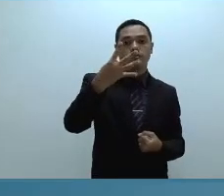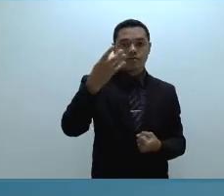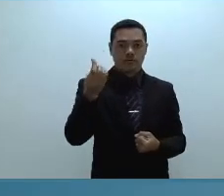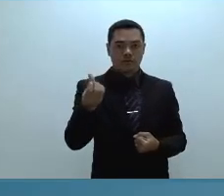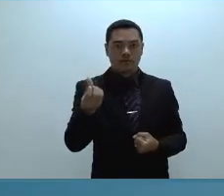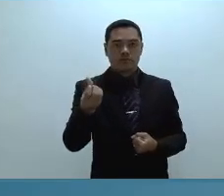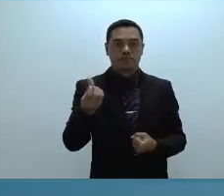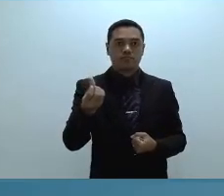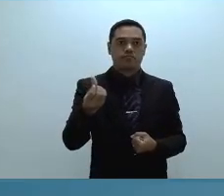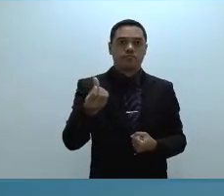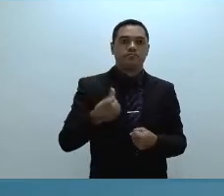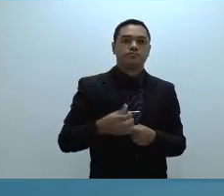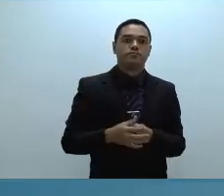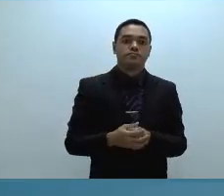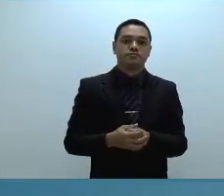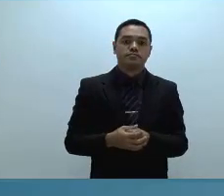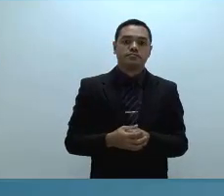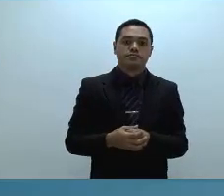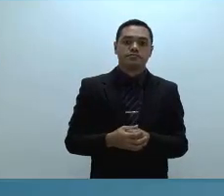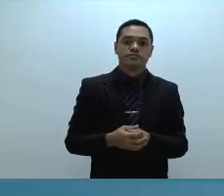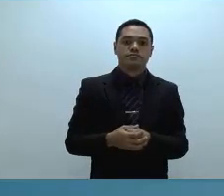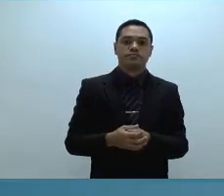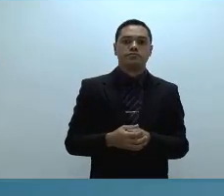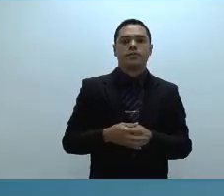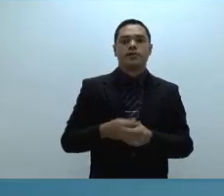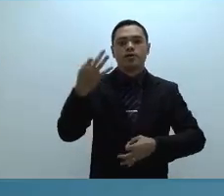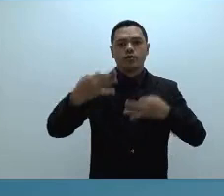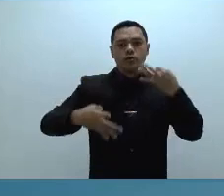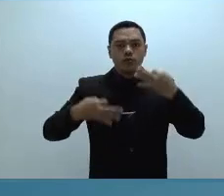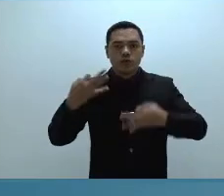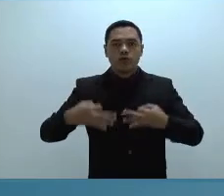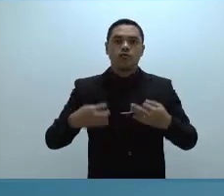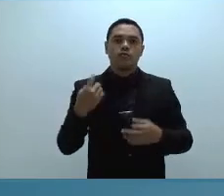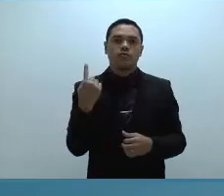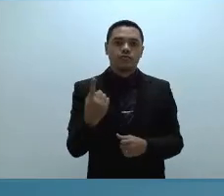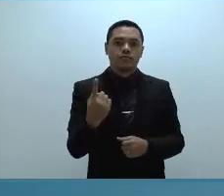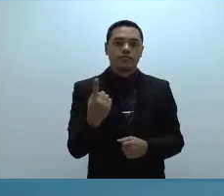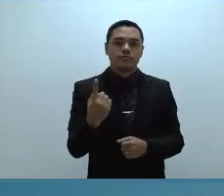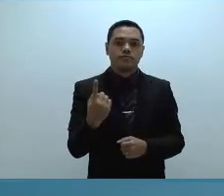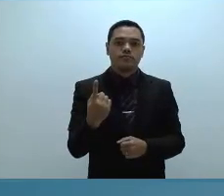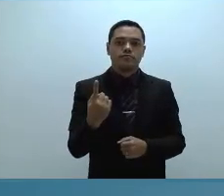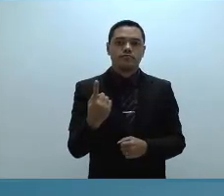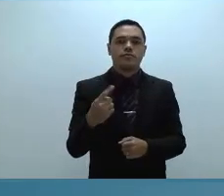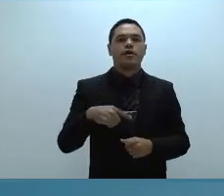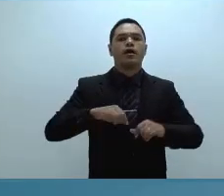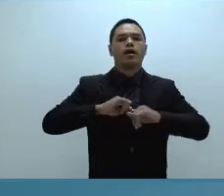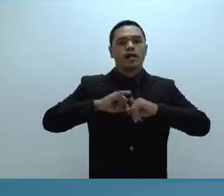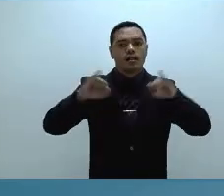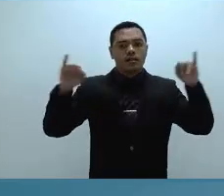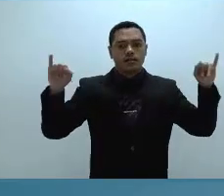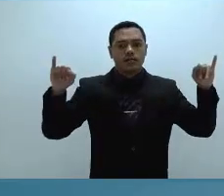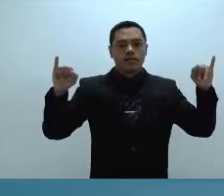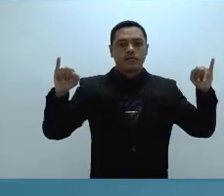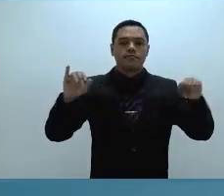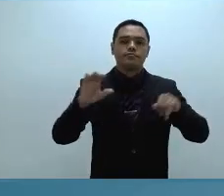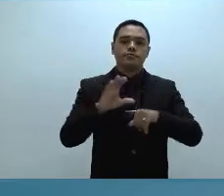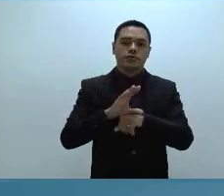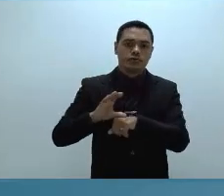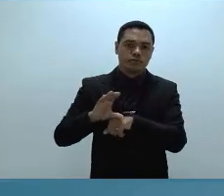número 58/94, regime jurídico único, dispositivo já declarado inconstitucional